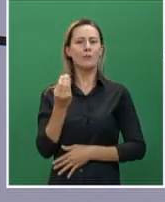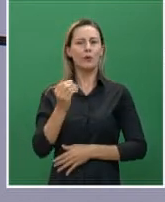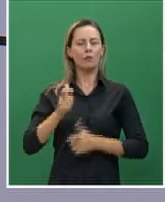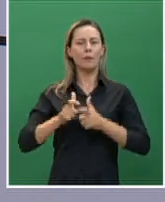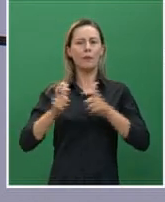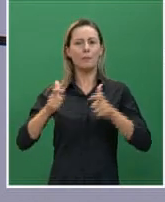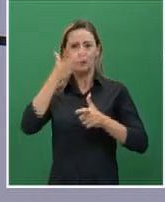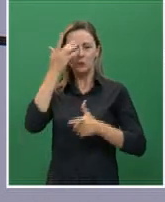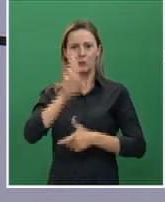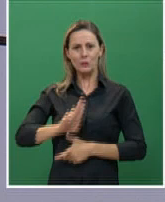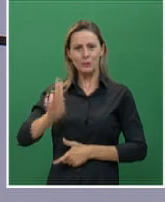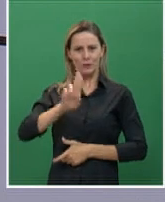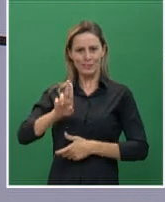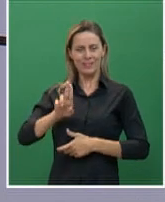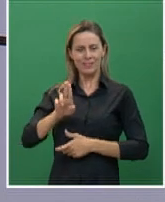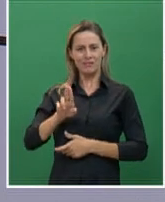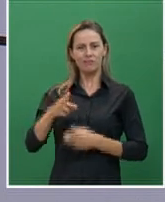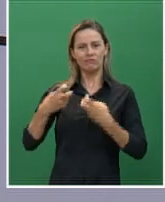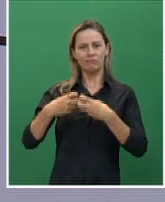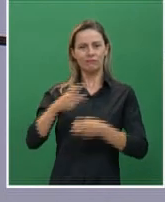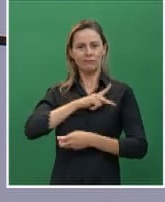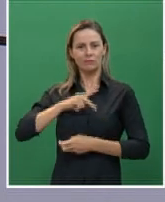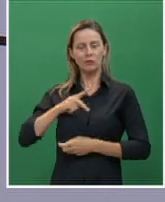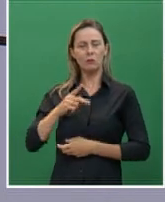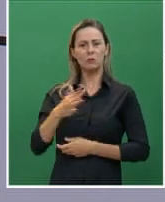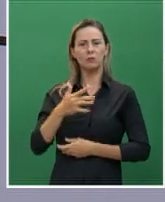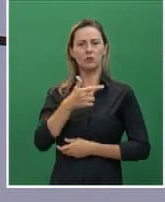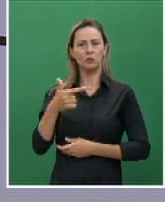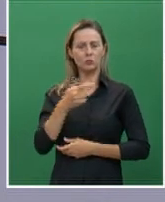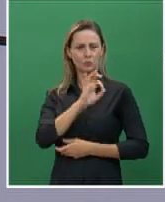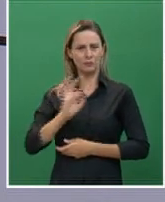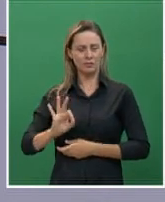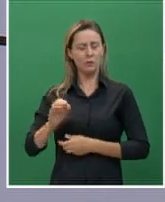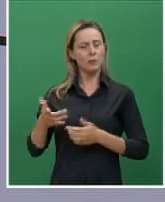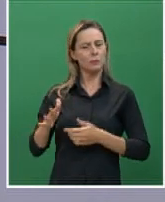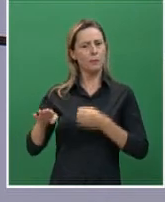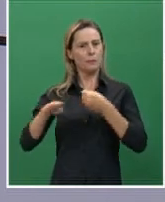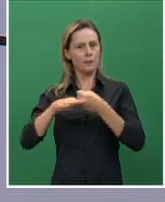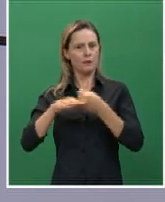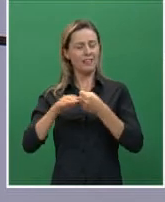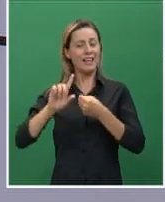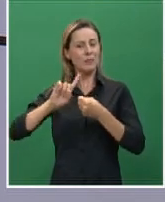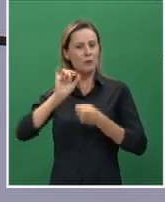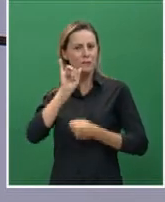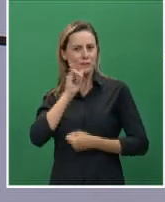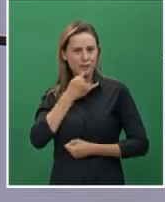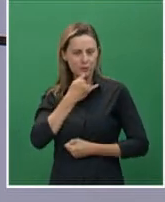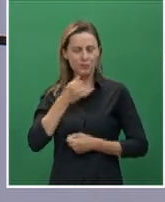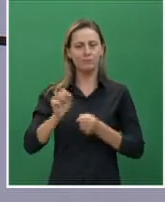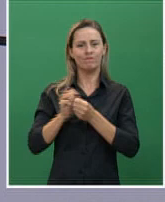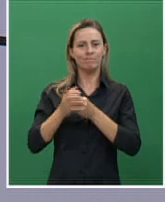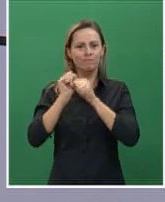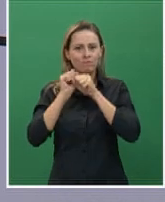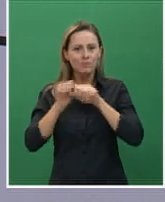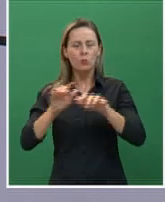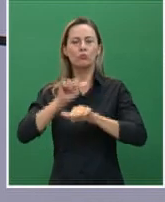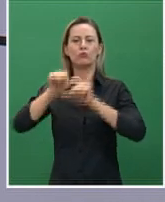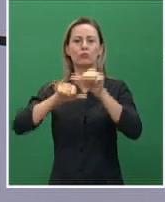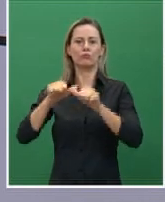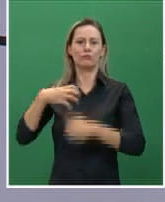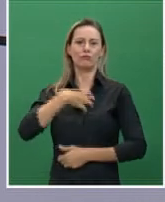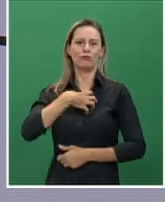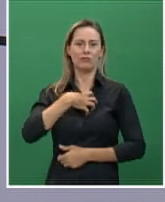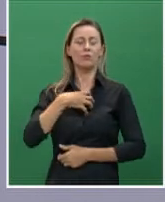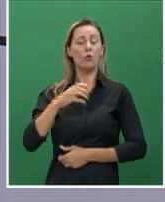na cidade de Blumenau sabe os crescendo de um a dois por cento na média nesse período infelizmente veio a pandemia e mudou a lógica do transporte coletivo